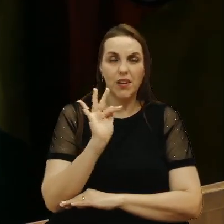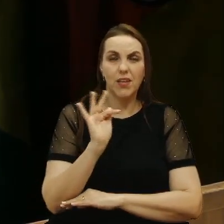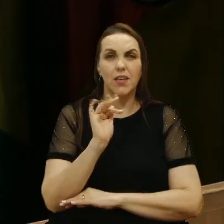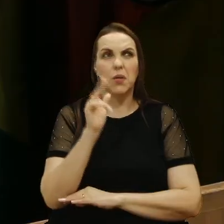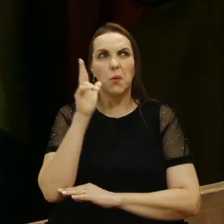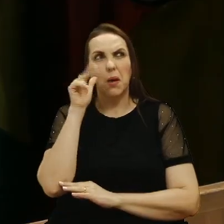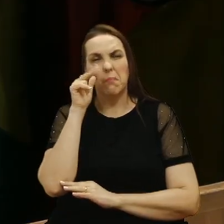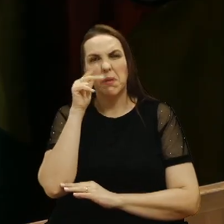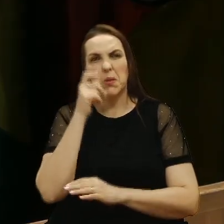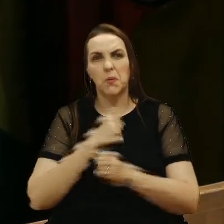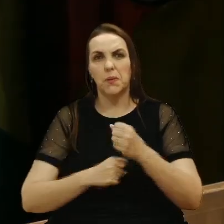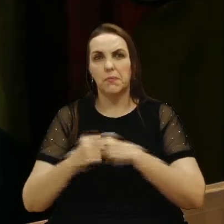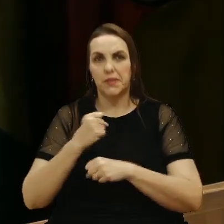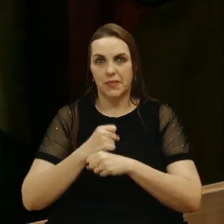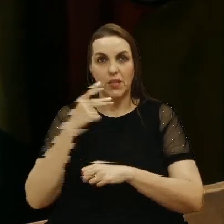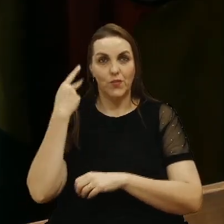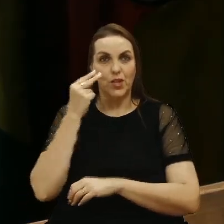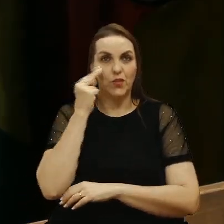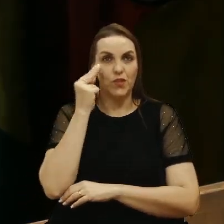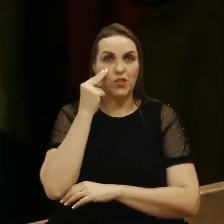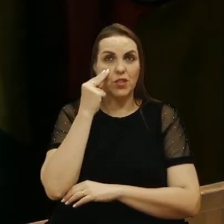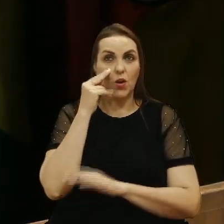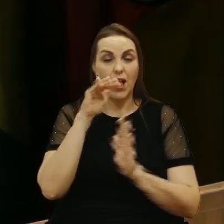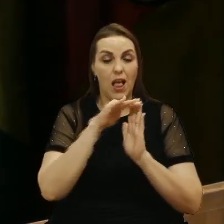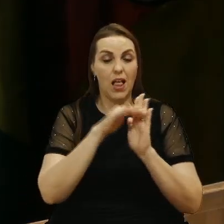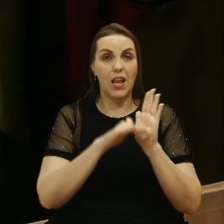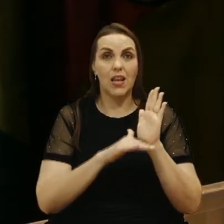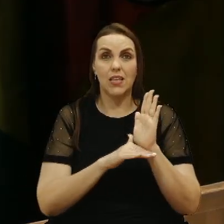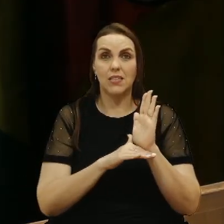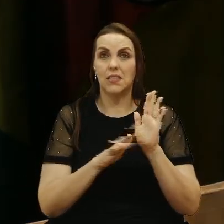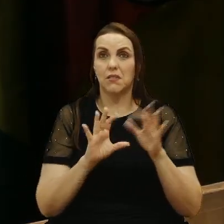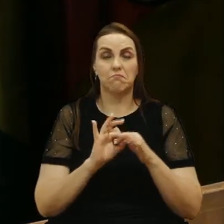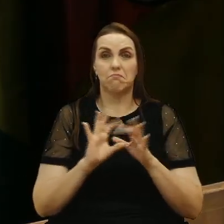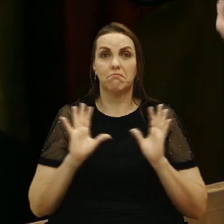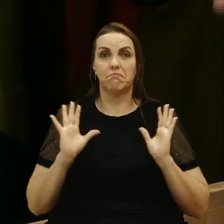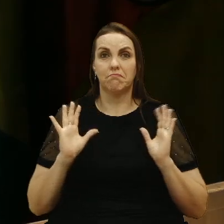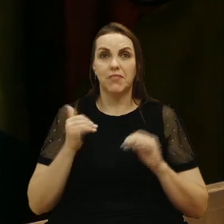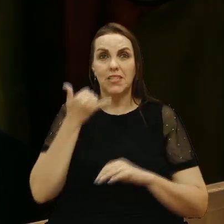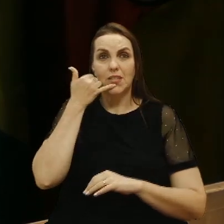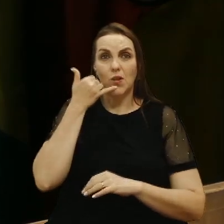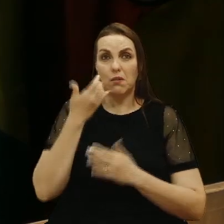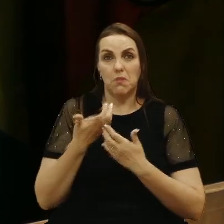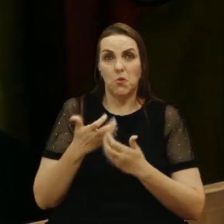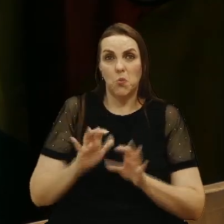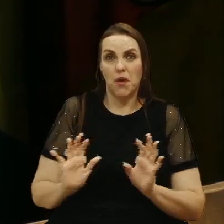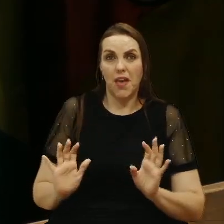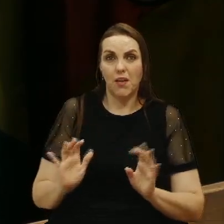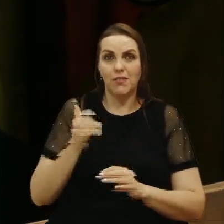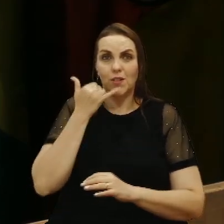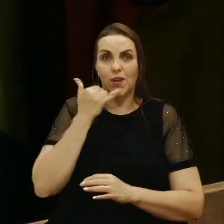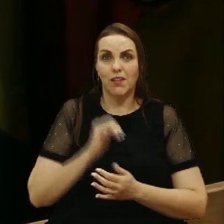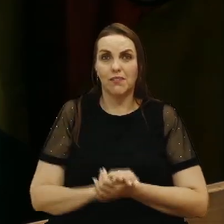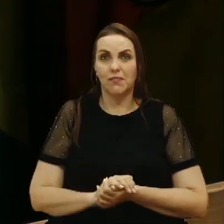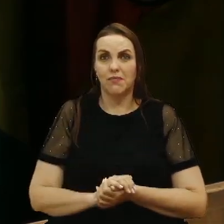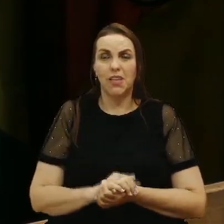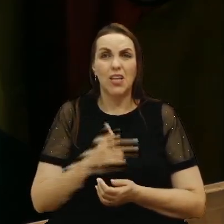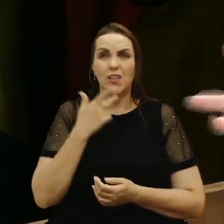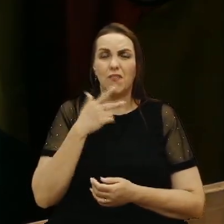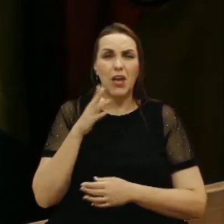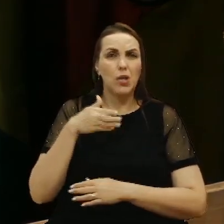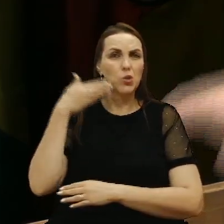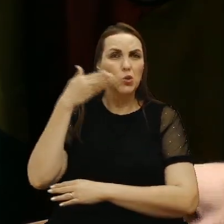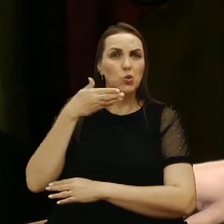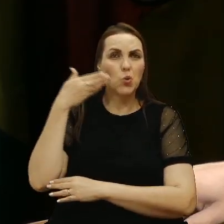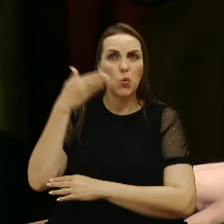lá, do ano passado, vereador Fantinel, passou uma lista e eu abri mão do celular, vereador Iago. Simplesmente porque eu não quero o celular. E não fiquei fazendo discurso nem